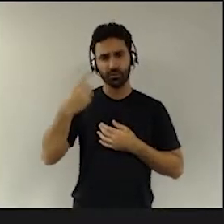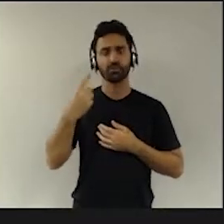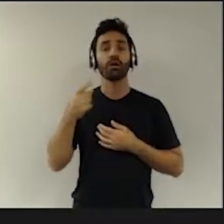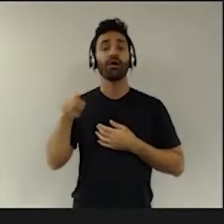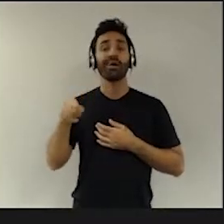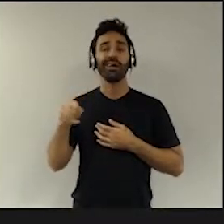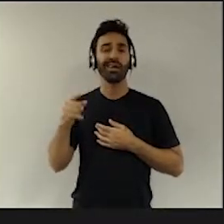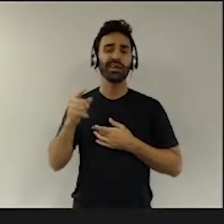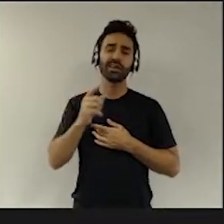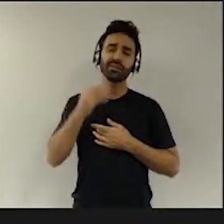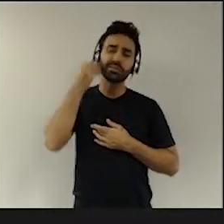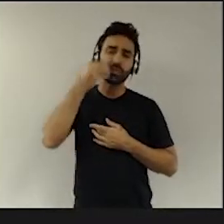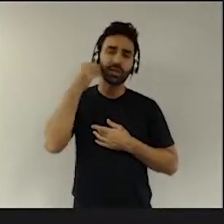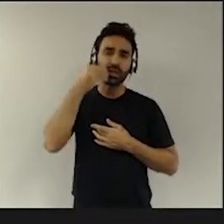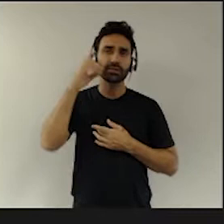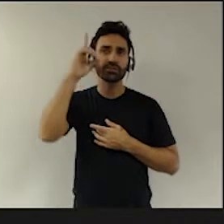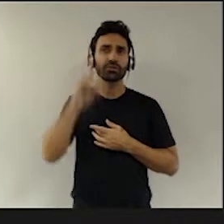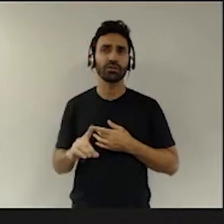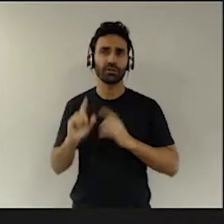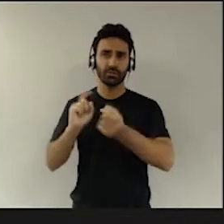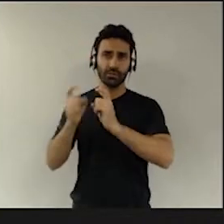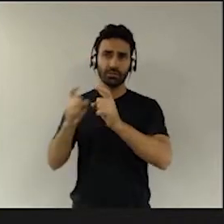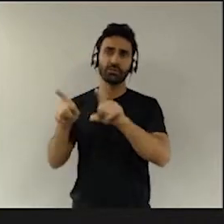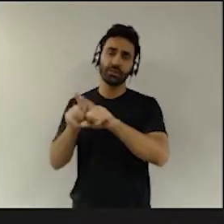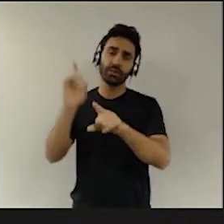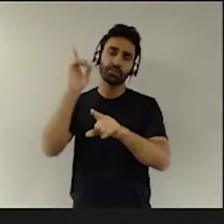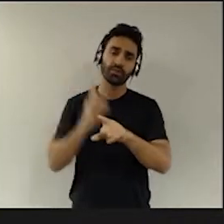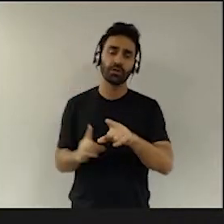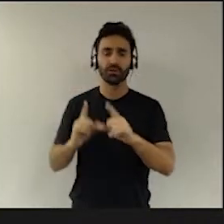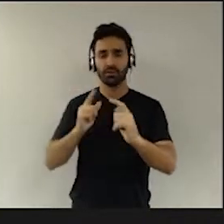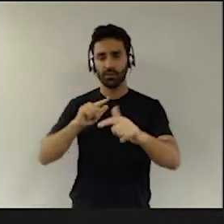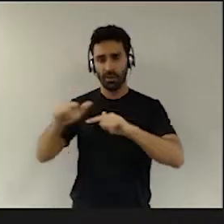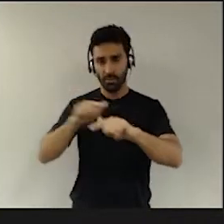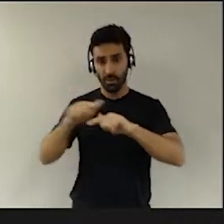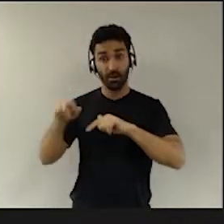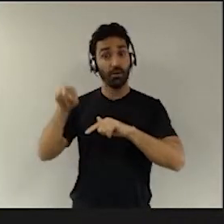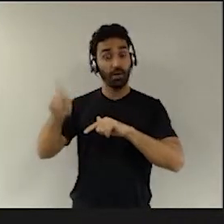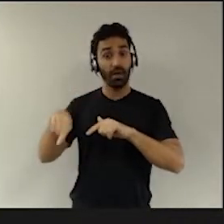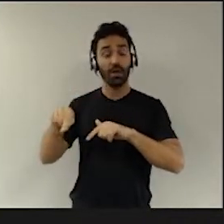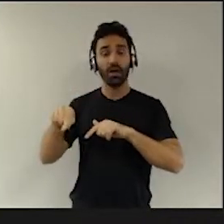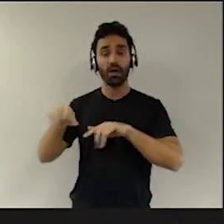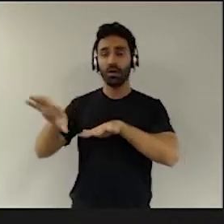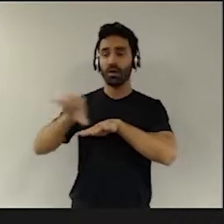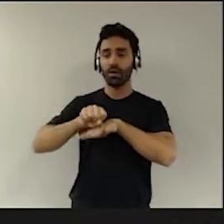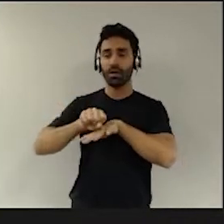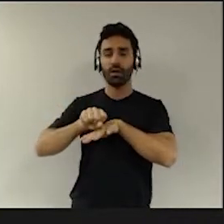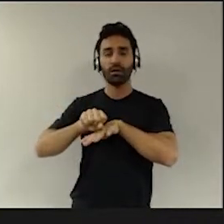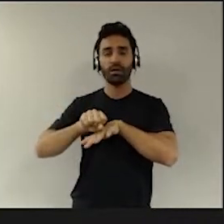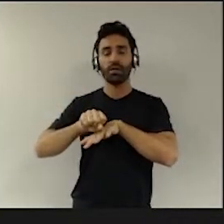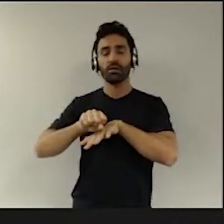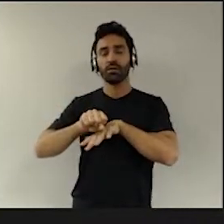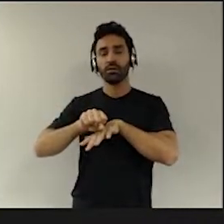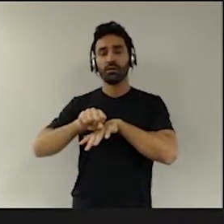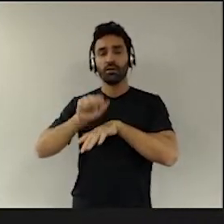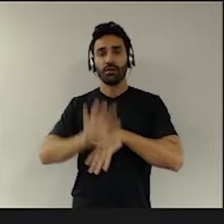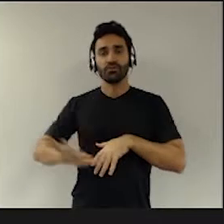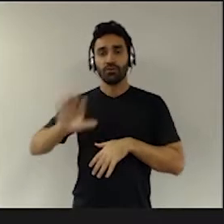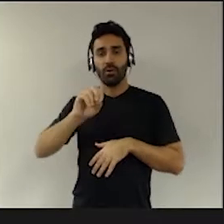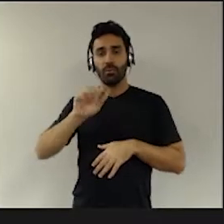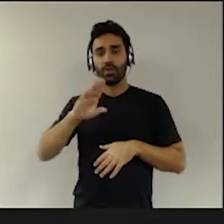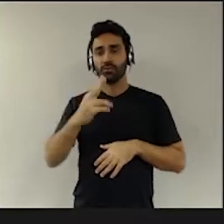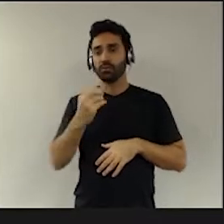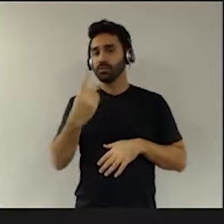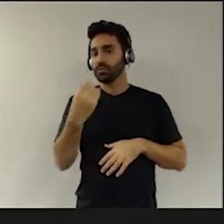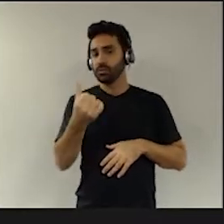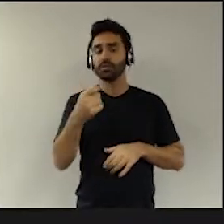administrativo e direito do trabalho. Ouvidor nacional da OAB desde abril de 2016. Foi